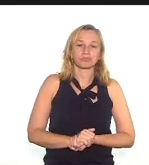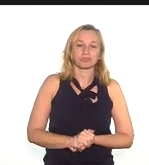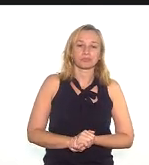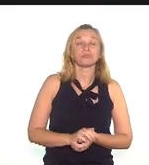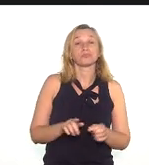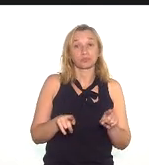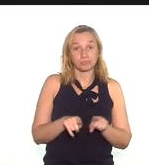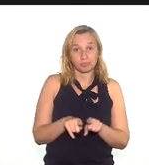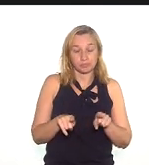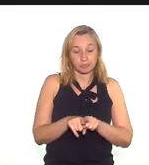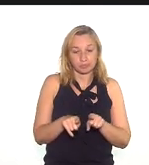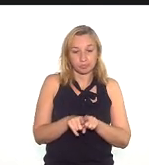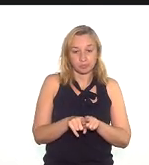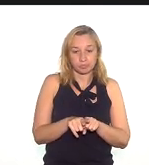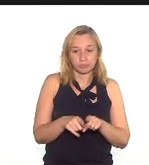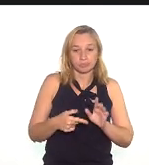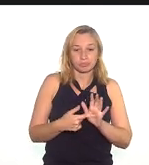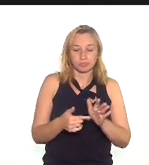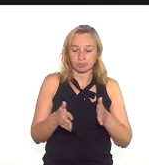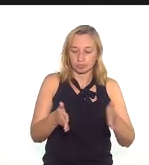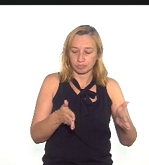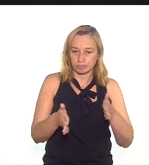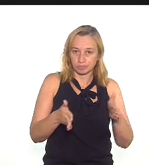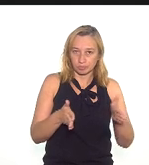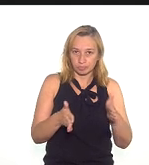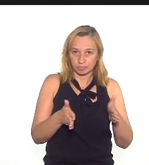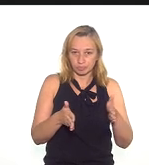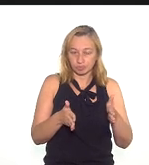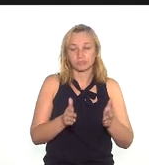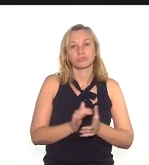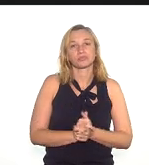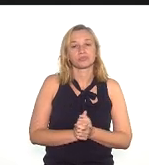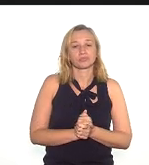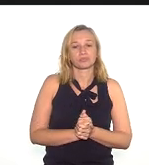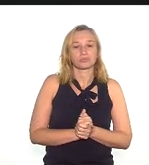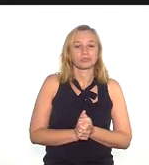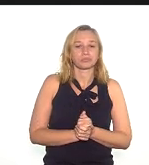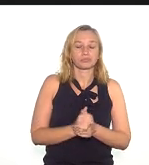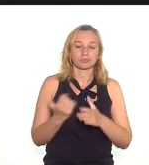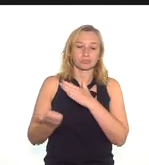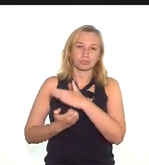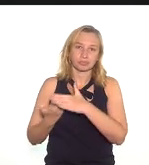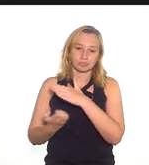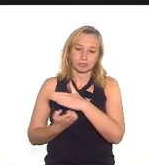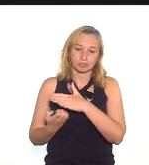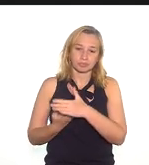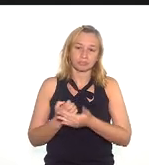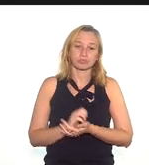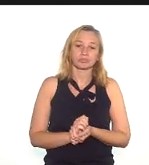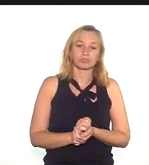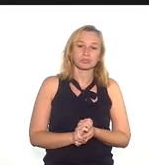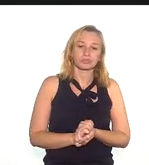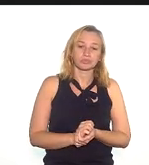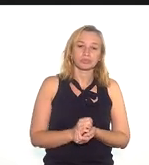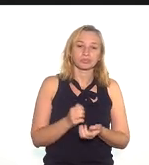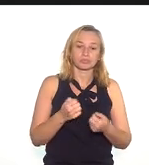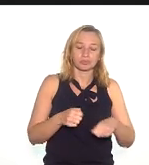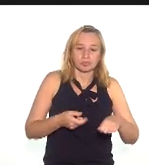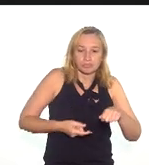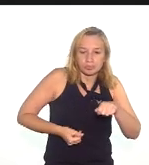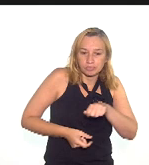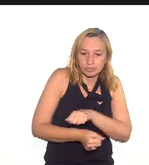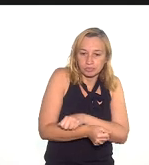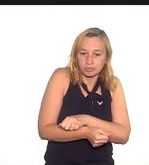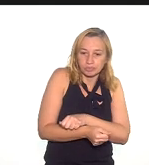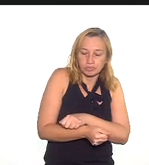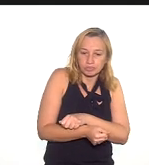e também define o período em que a empresa deve investir esse